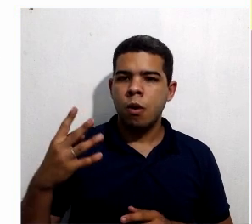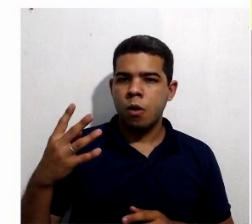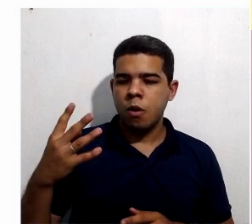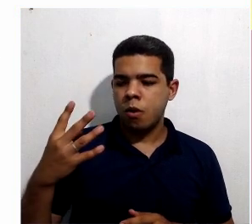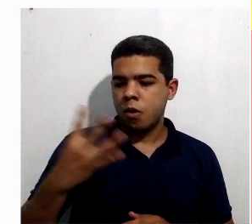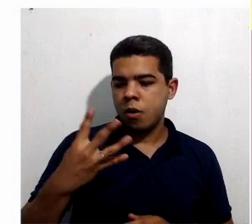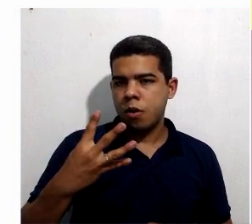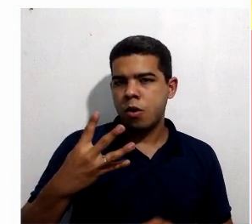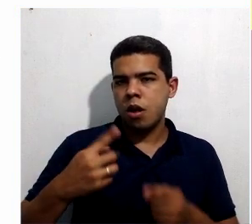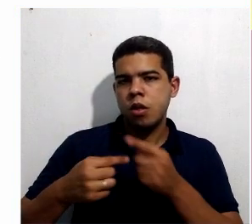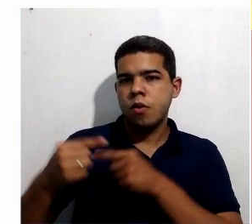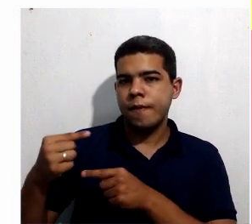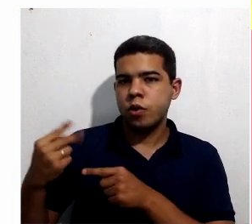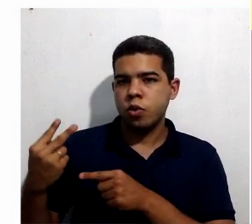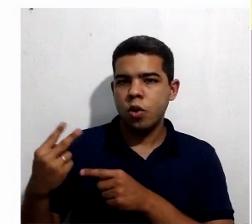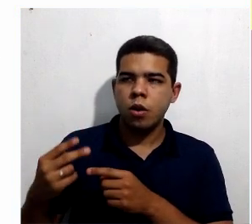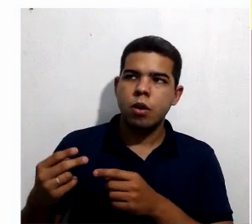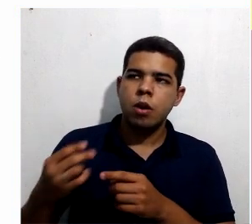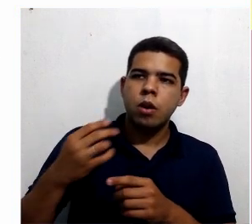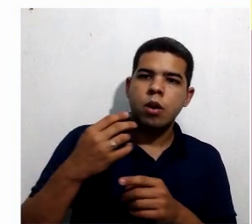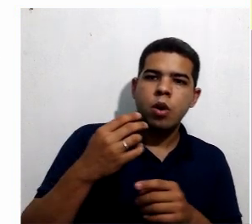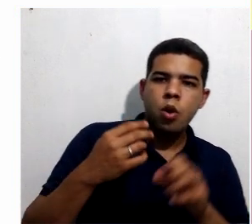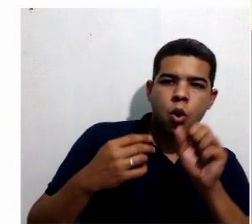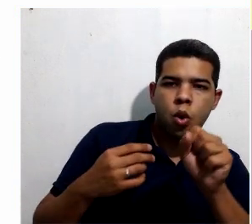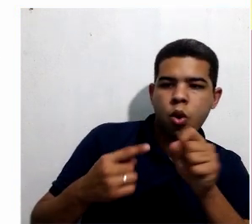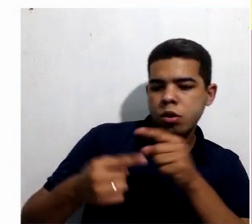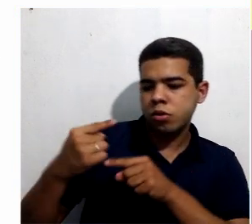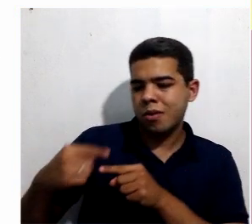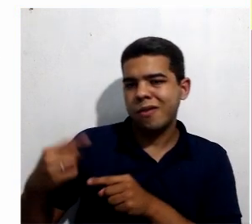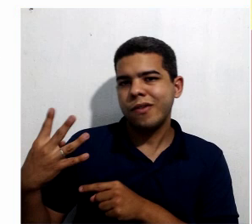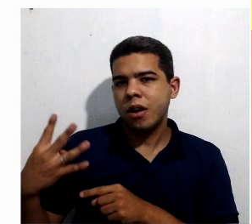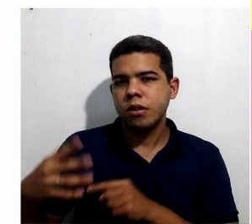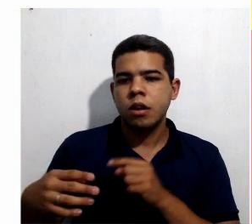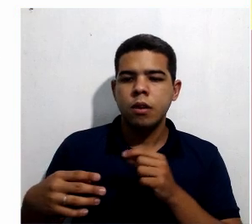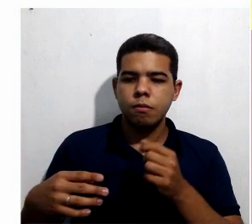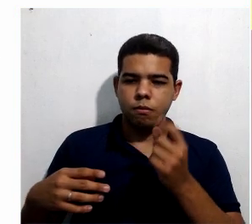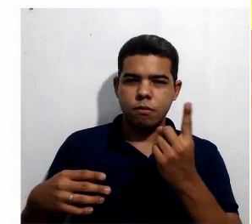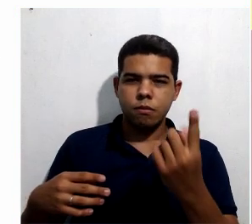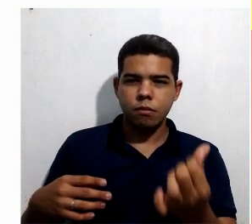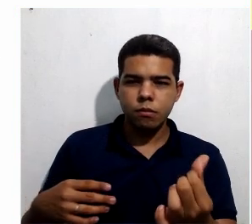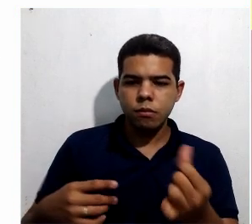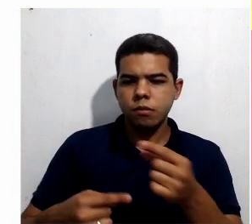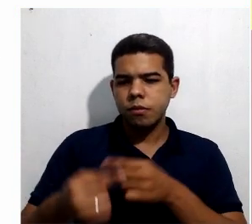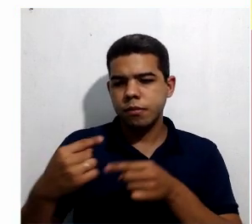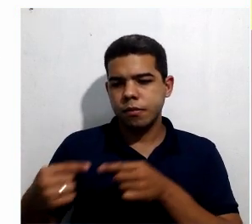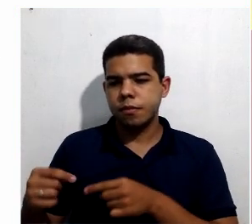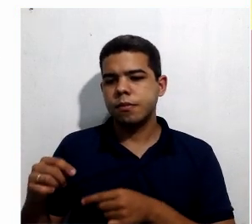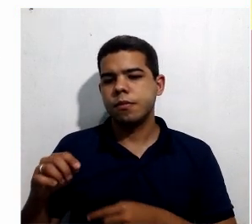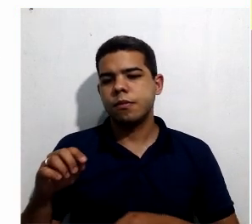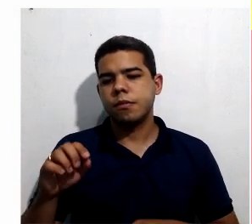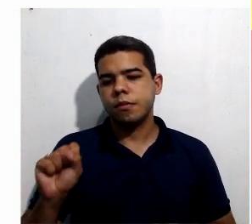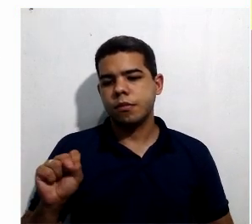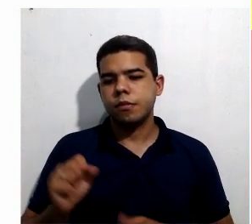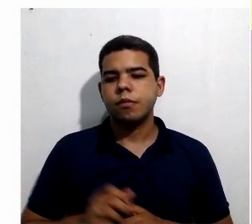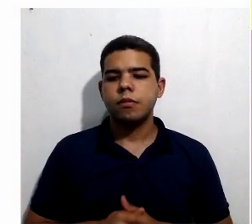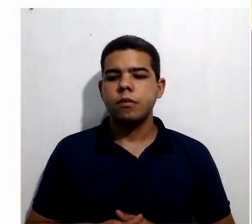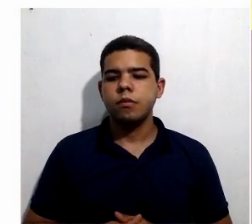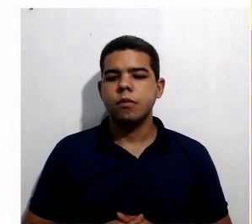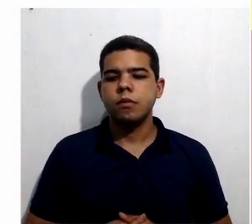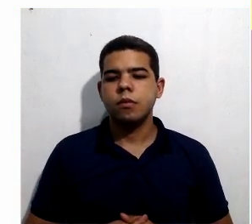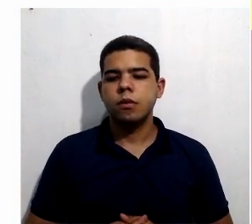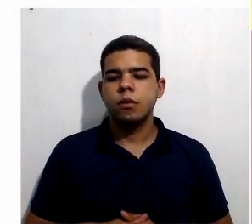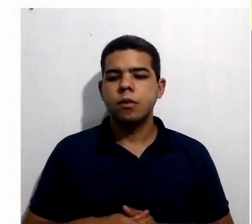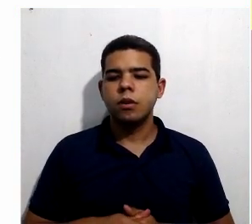ele depende do 2, o 8 ele depende do 4, o 16 depende do 8 e assim